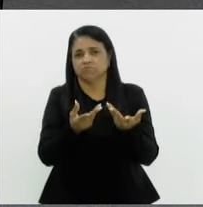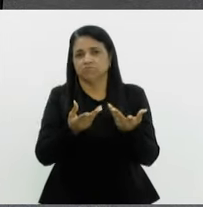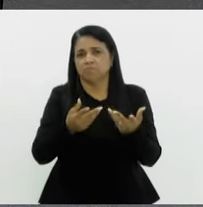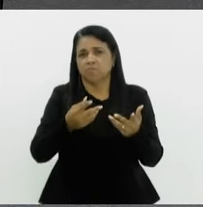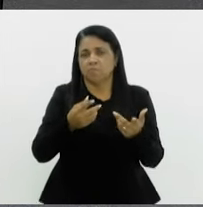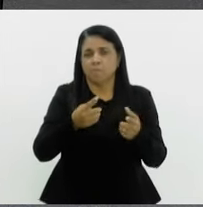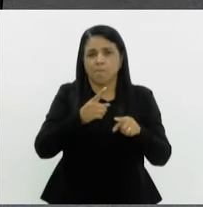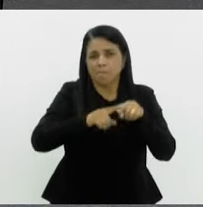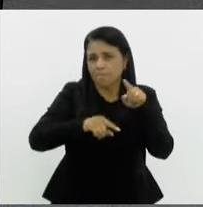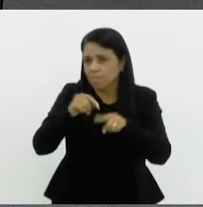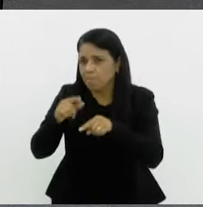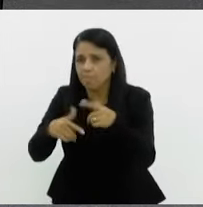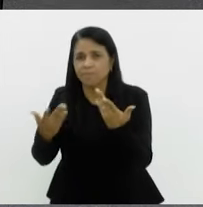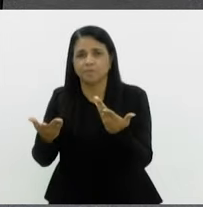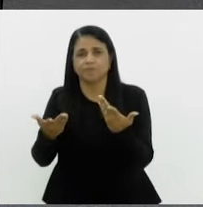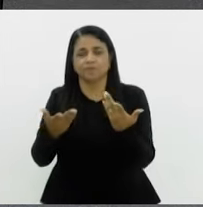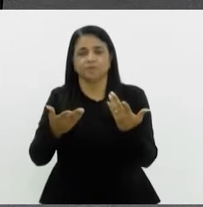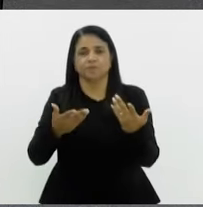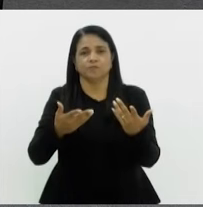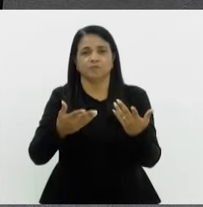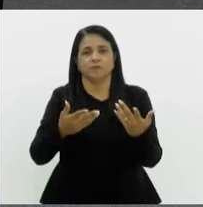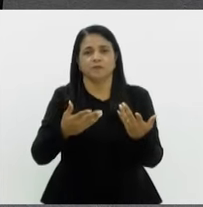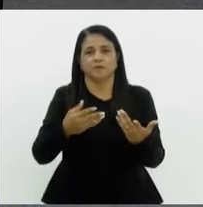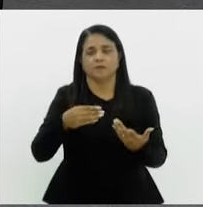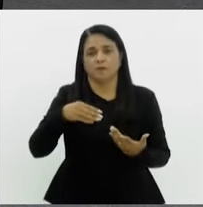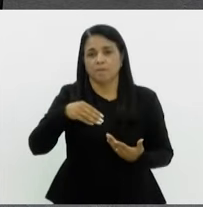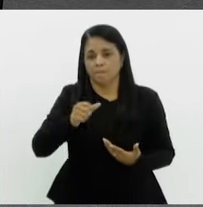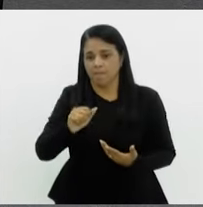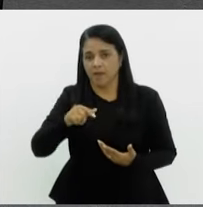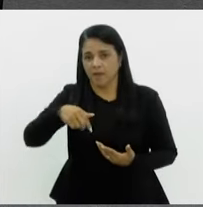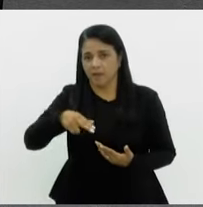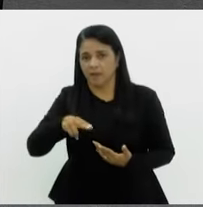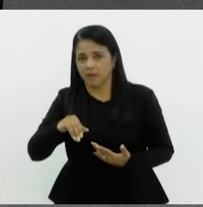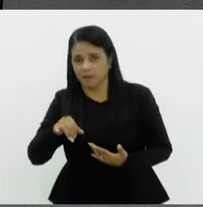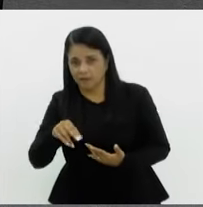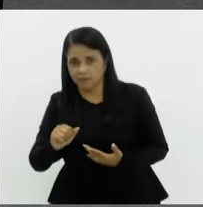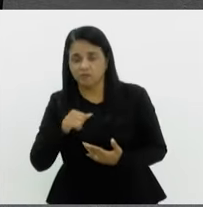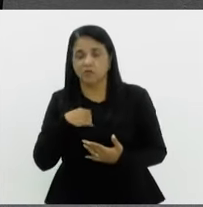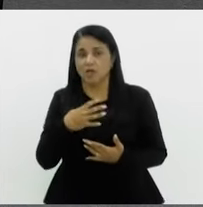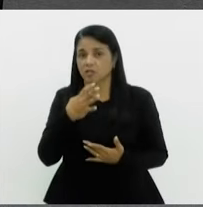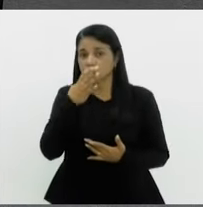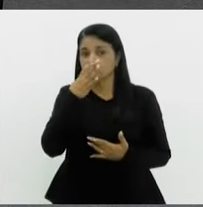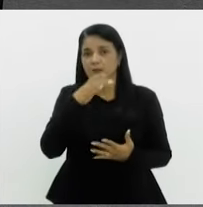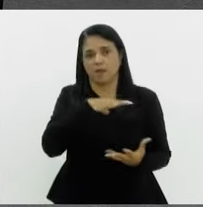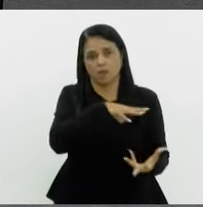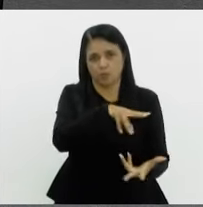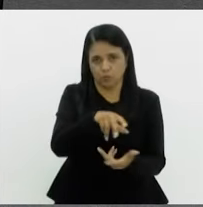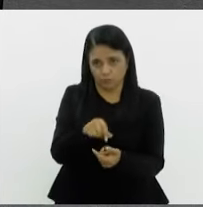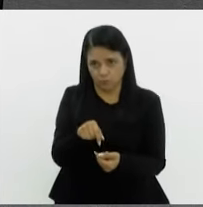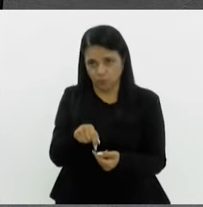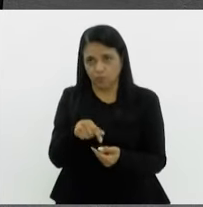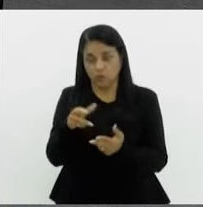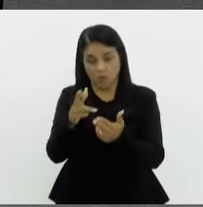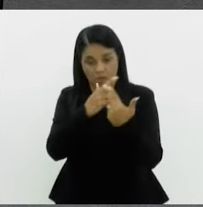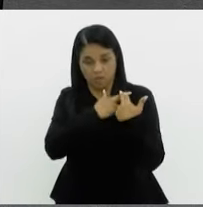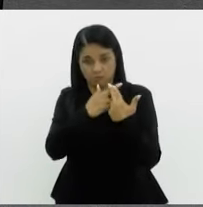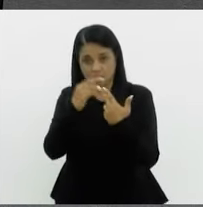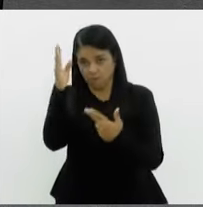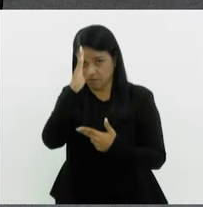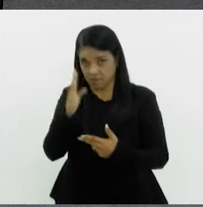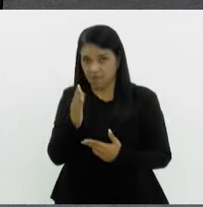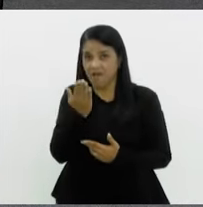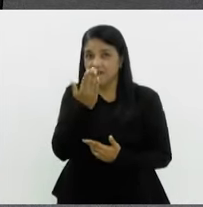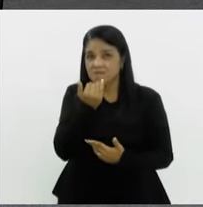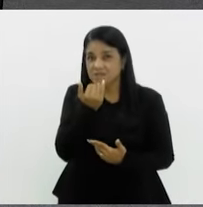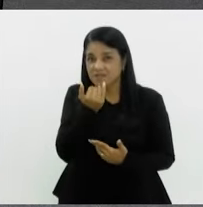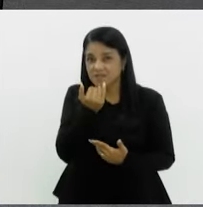algo muito admirado no mundo inteiro. Nós somos responsáveis, o Brasil, pela alimentação